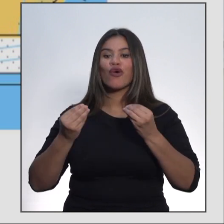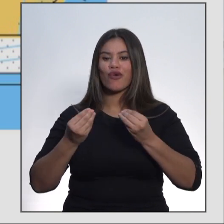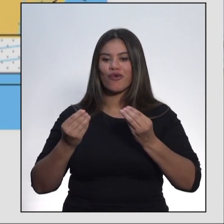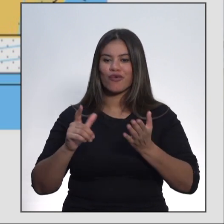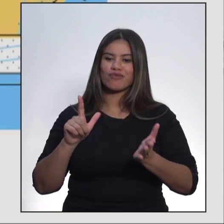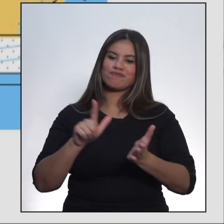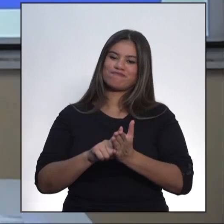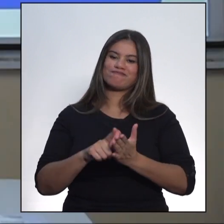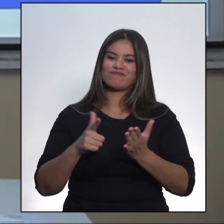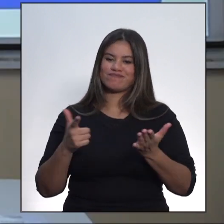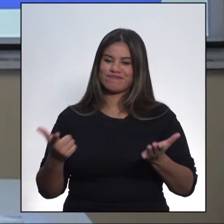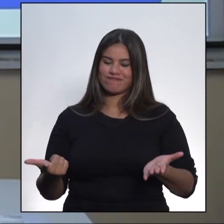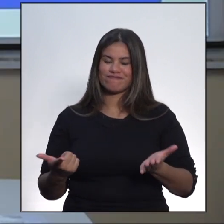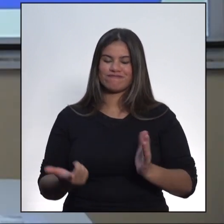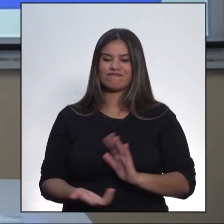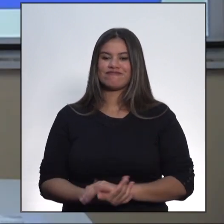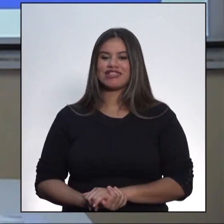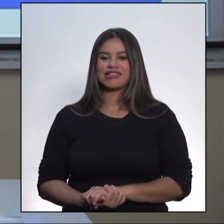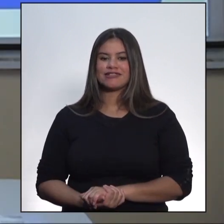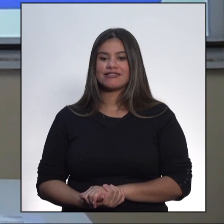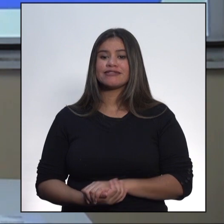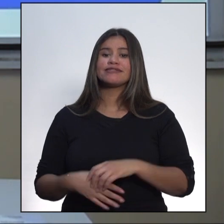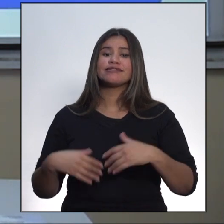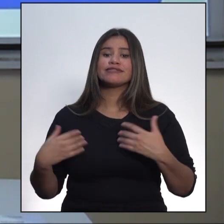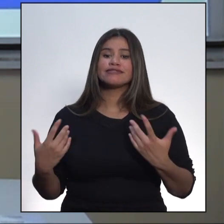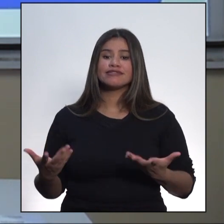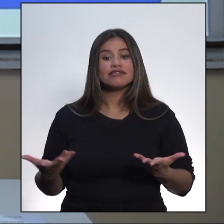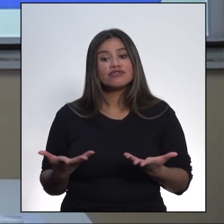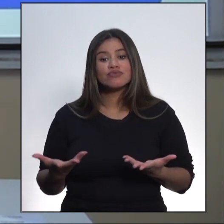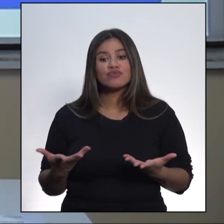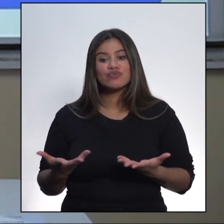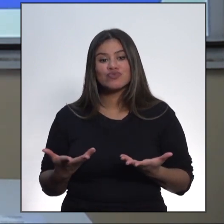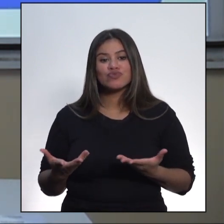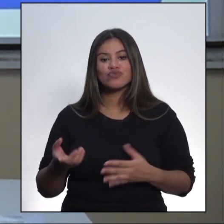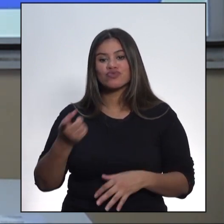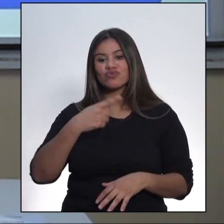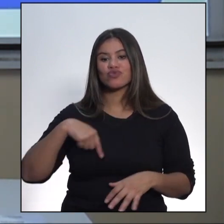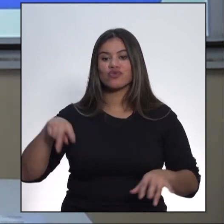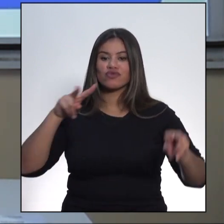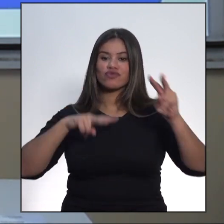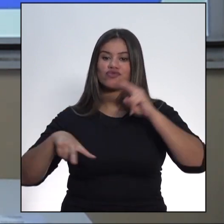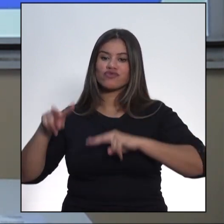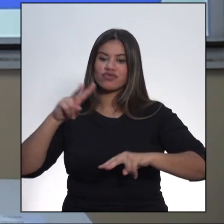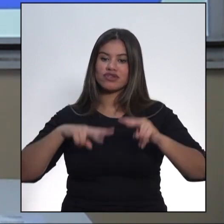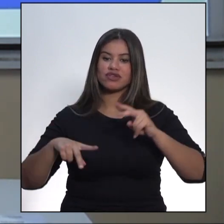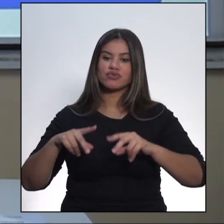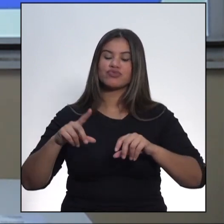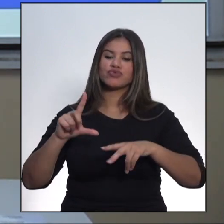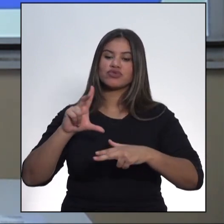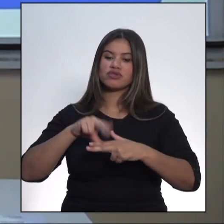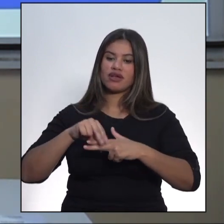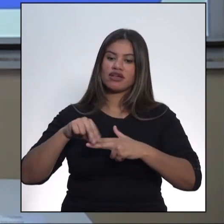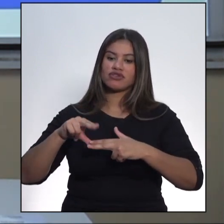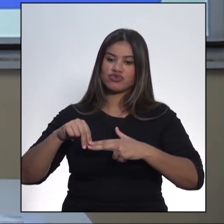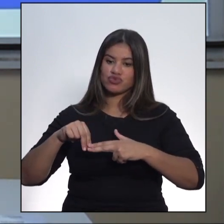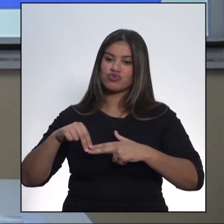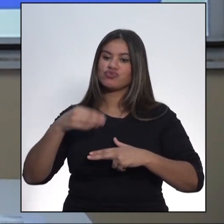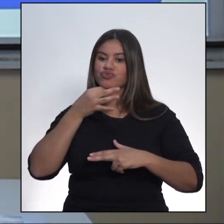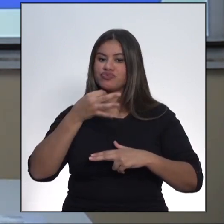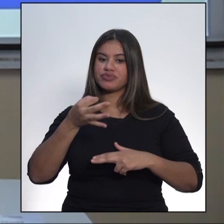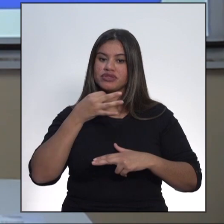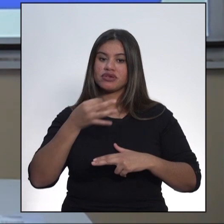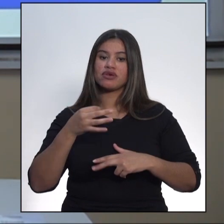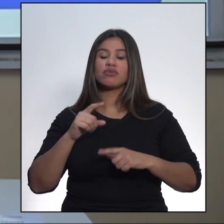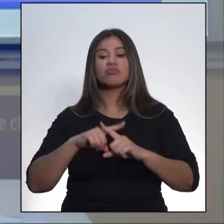jornalística. E agora, né? Nós vimos ali o que é o artigo de opinião, mas também